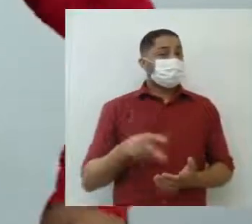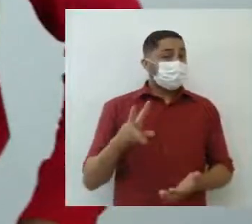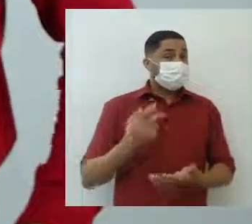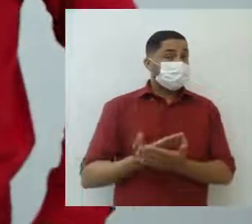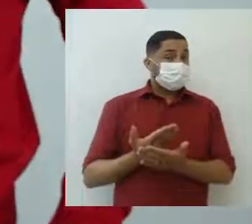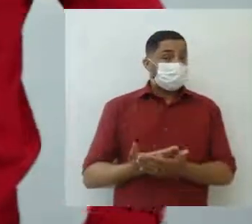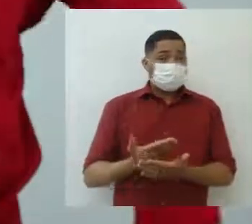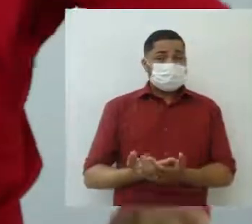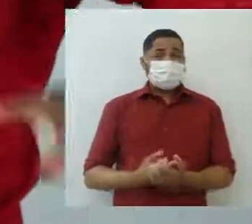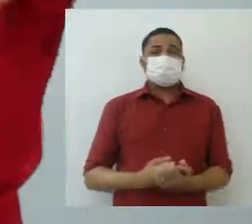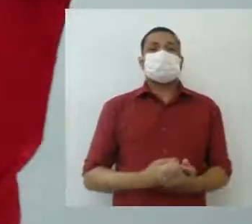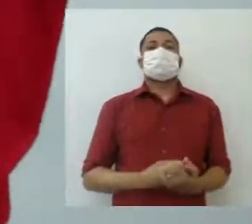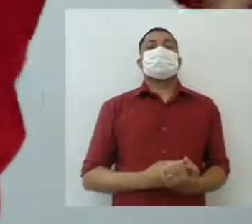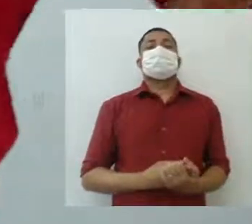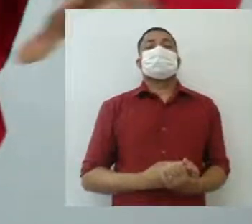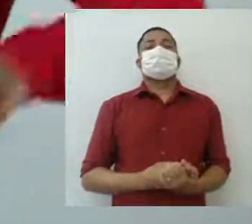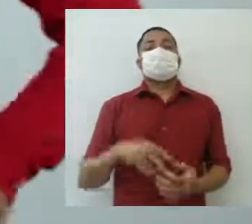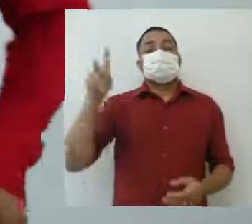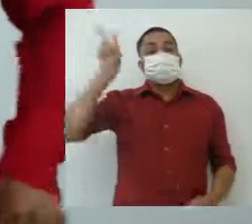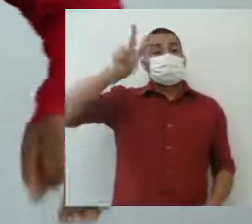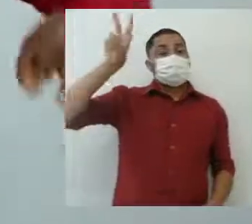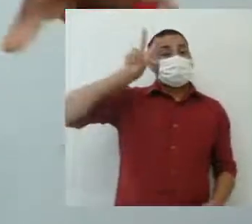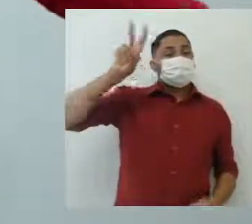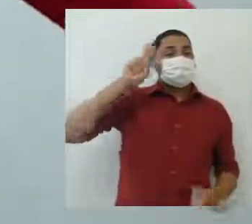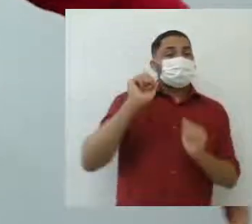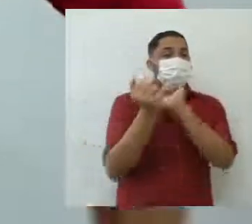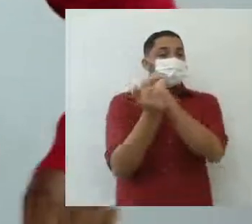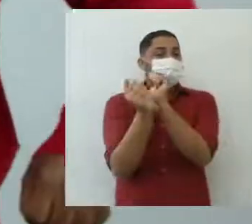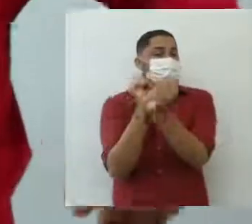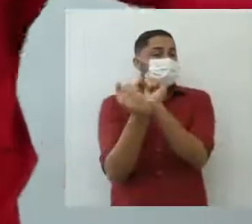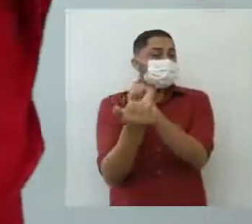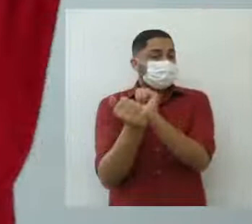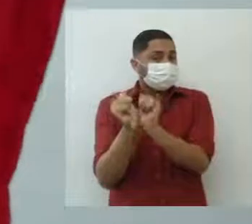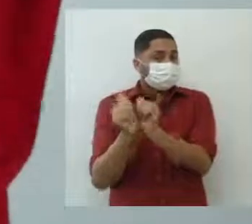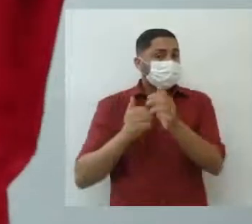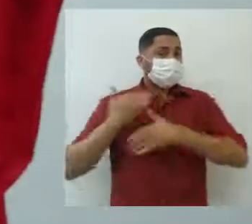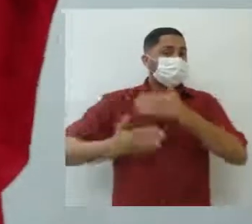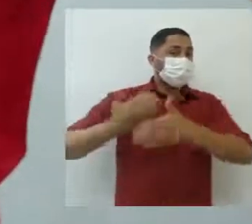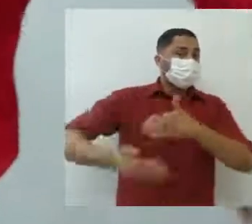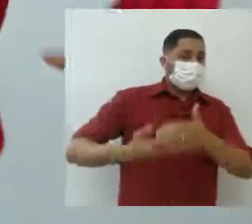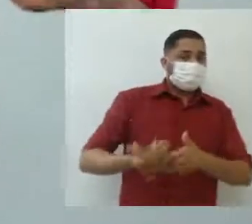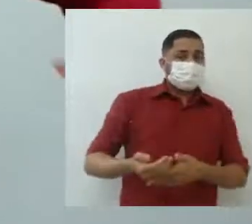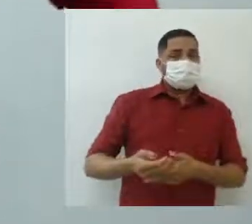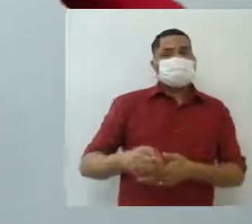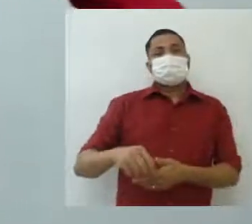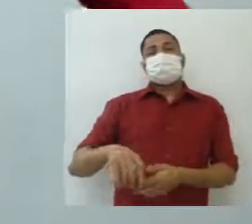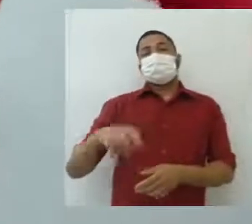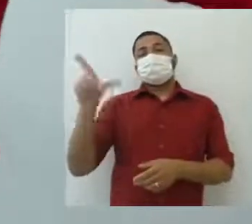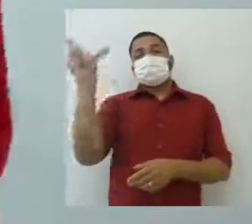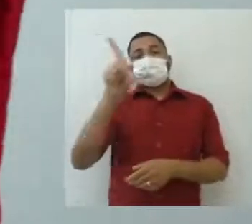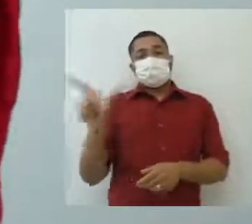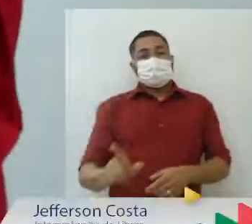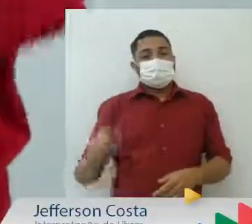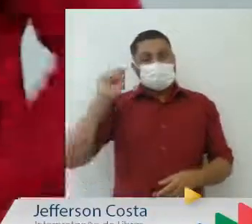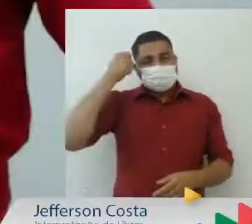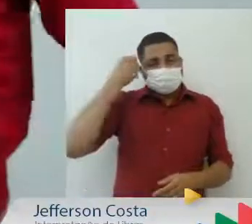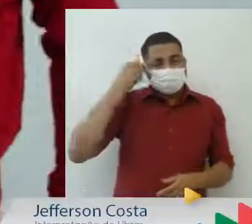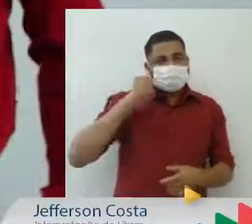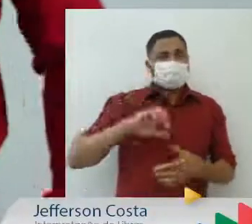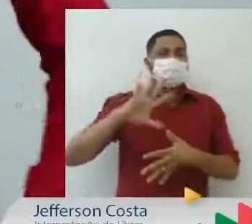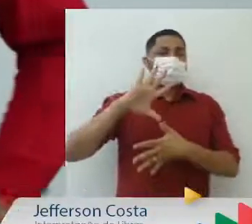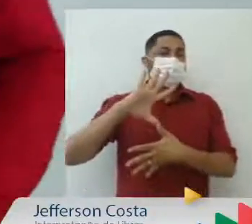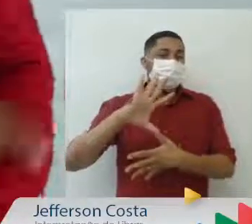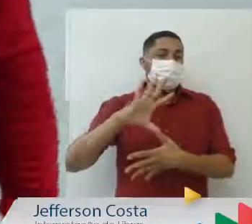estudar, a história da escravidão moderna na África e nas Américas. Eu sou o